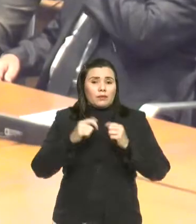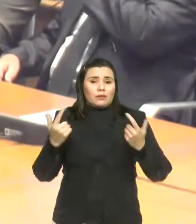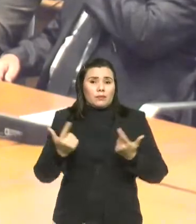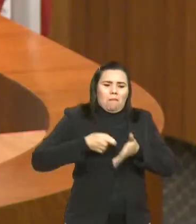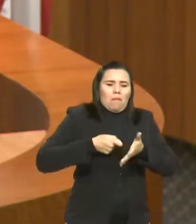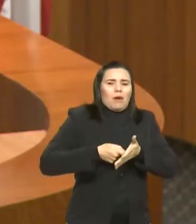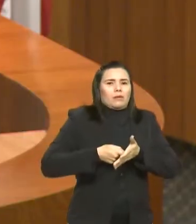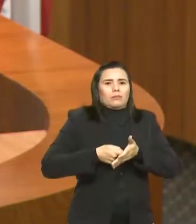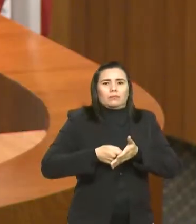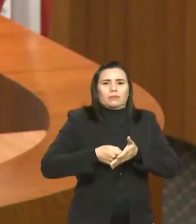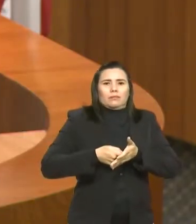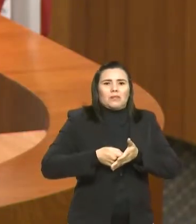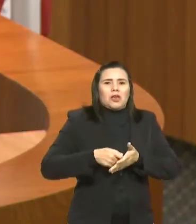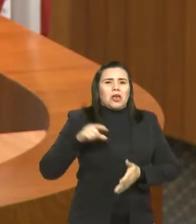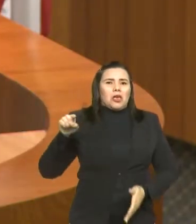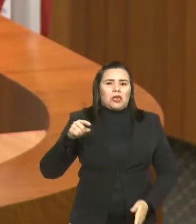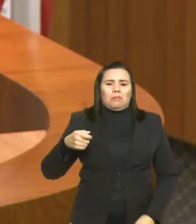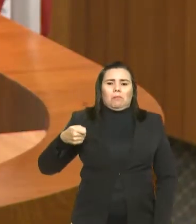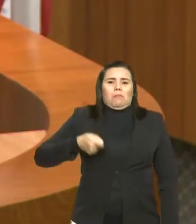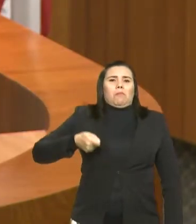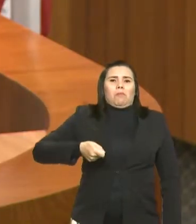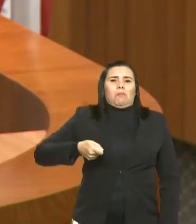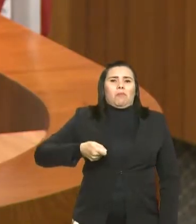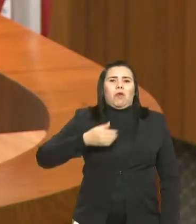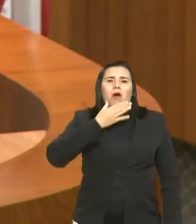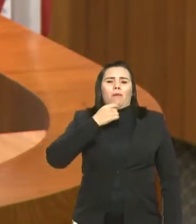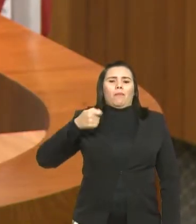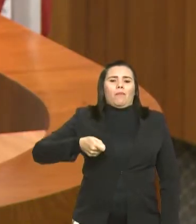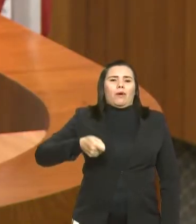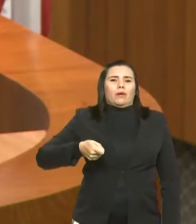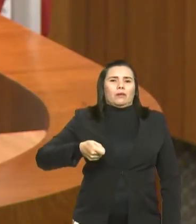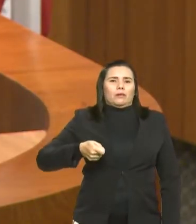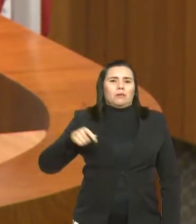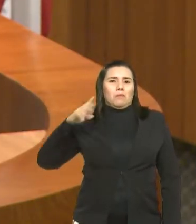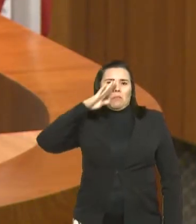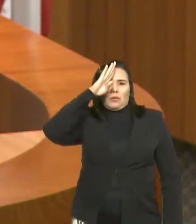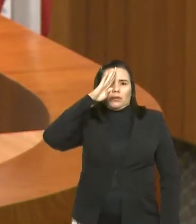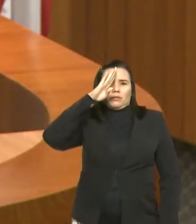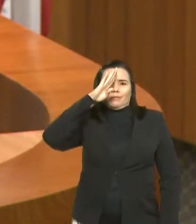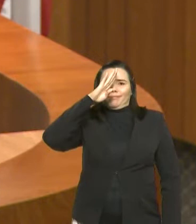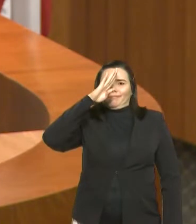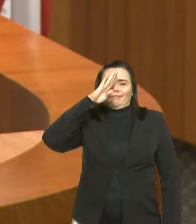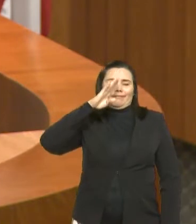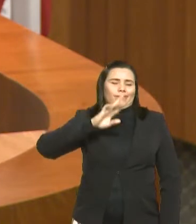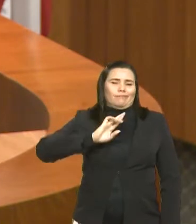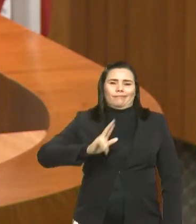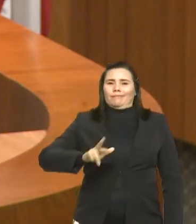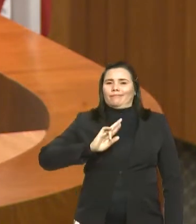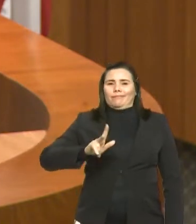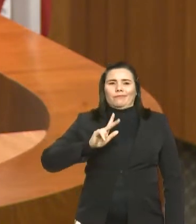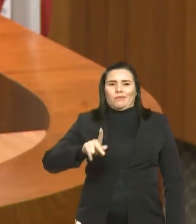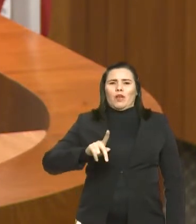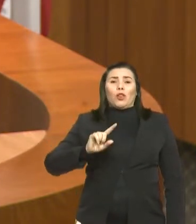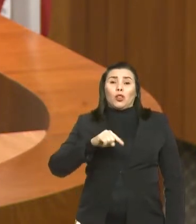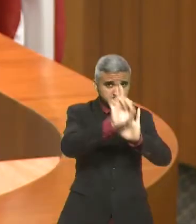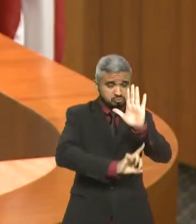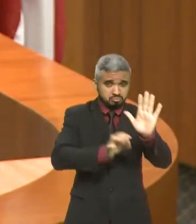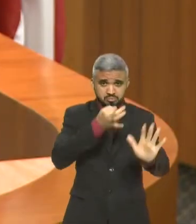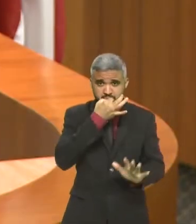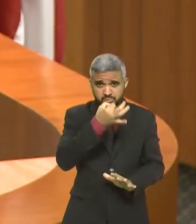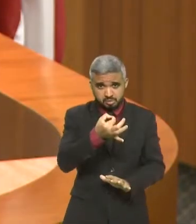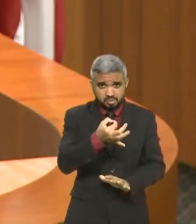veto foi derrubado a deputada mical Damasceno relembrou a visita da primeira dama Michele da ex-ministra Damares Alves a capital maranhense